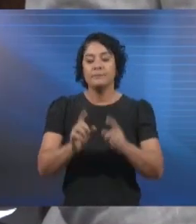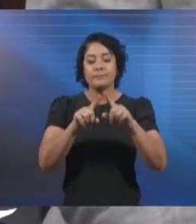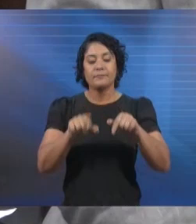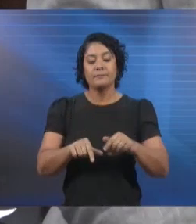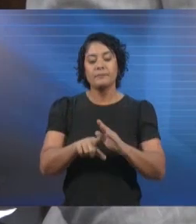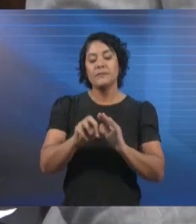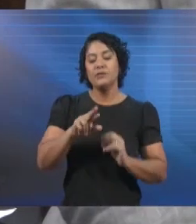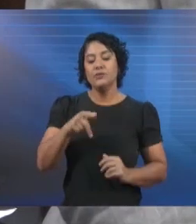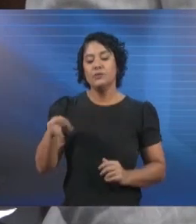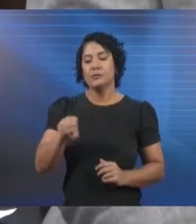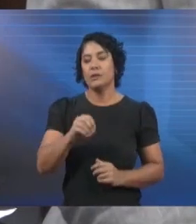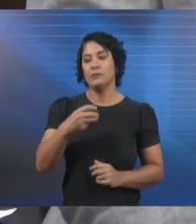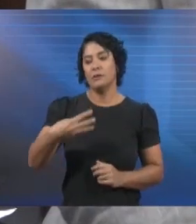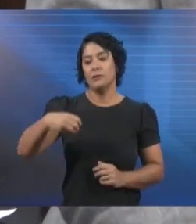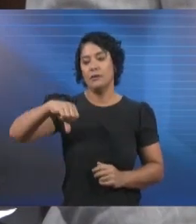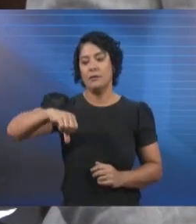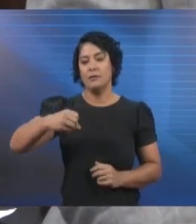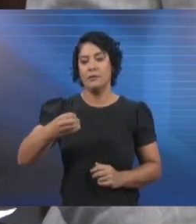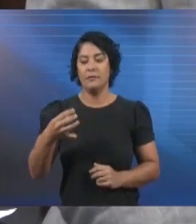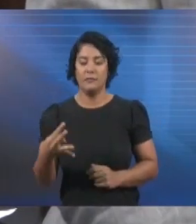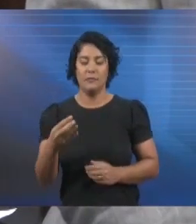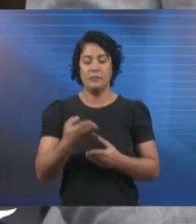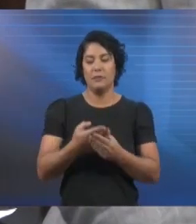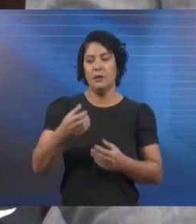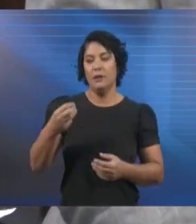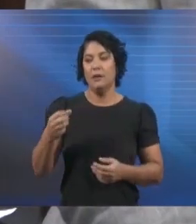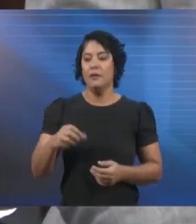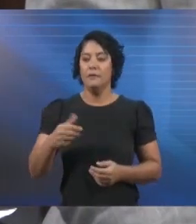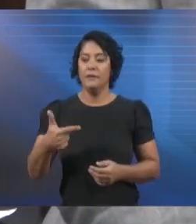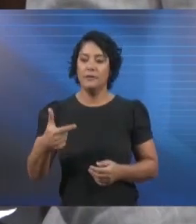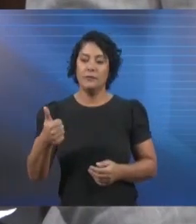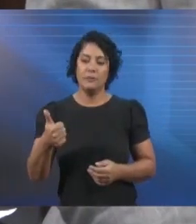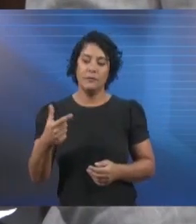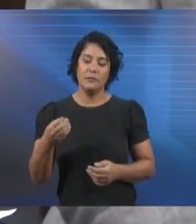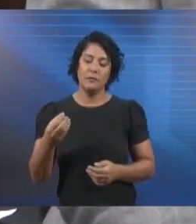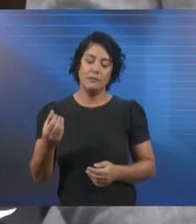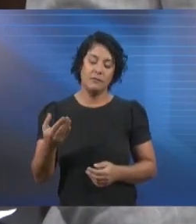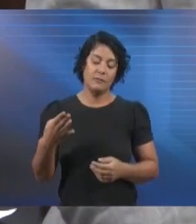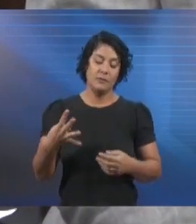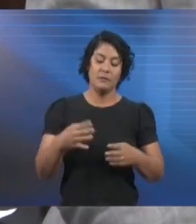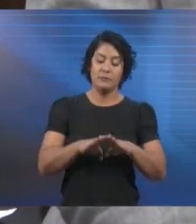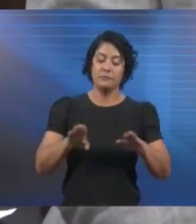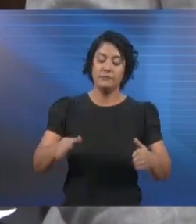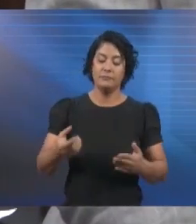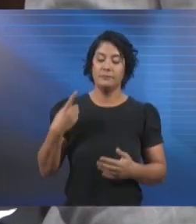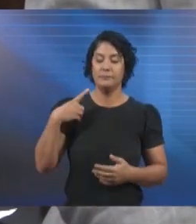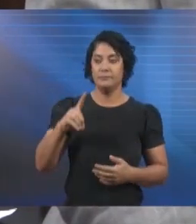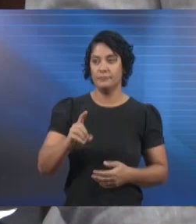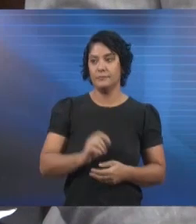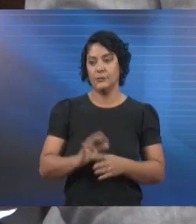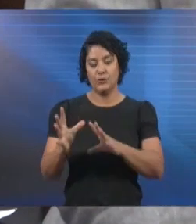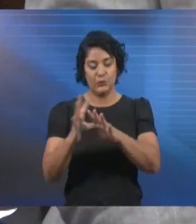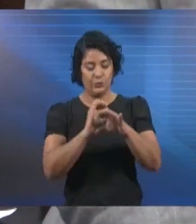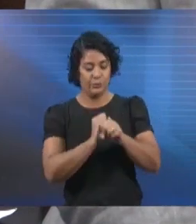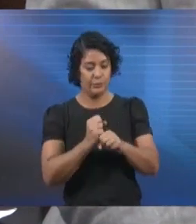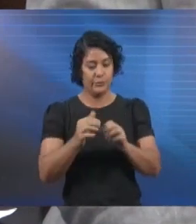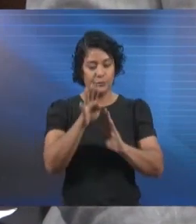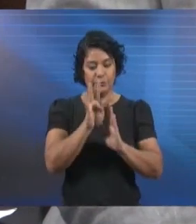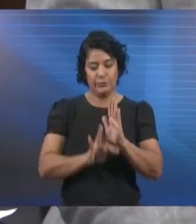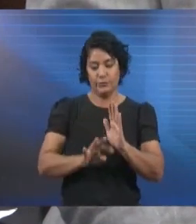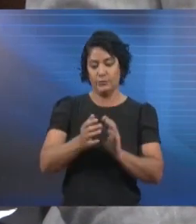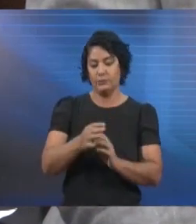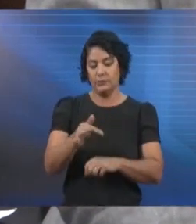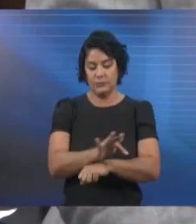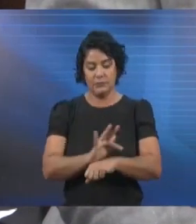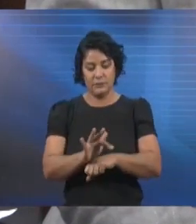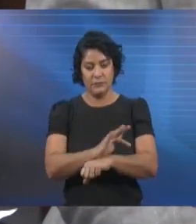525/2021 2024 processo 21 33/24 da mesa diretora dispõe sobre a base de cálculo do texto constitucional de férias